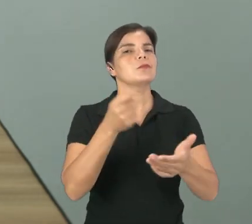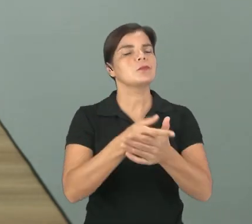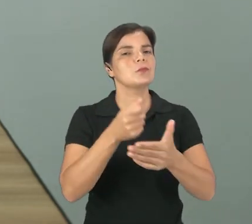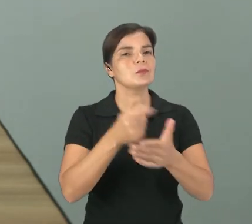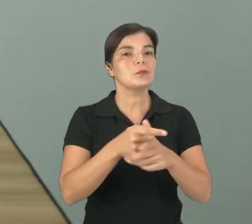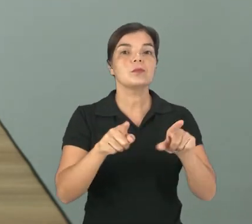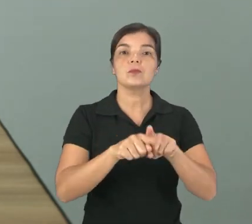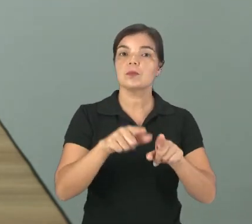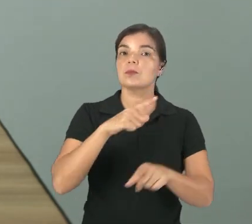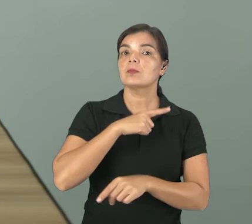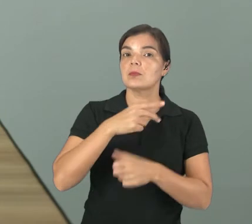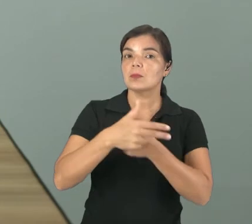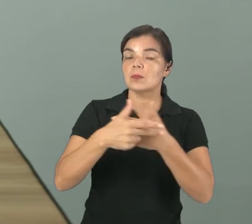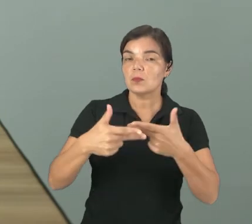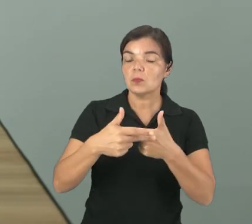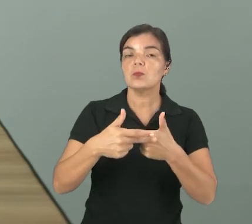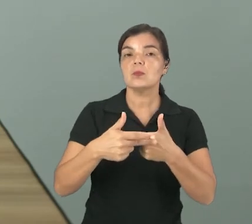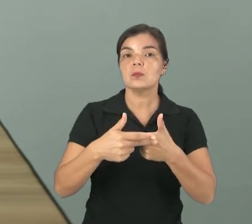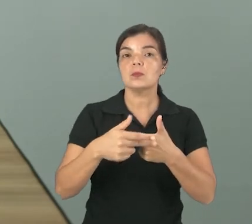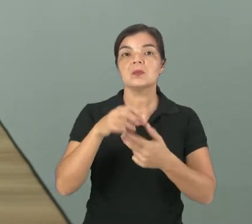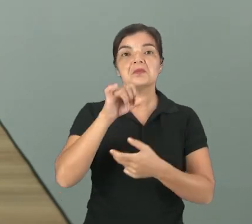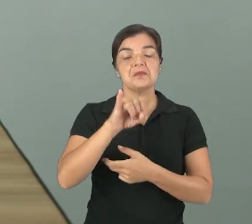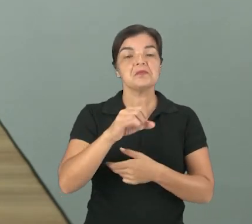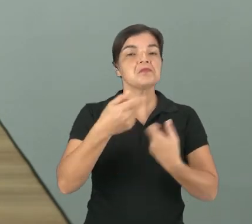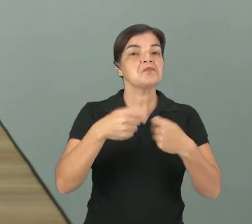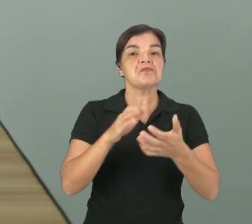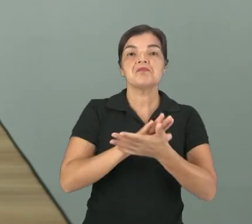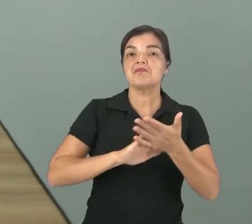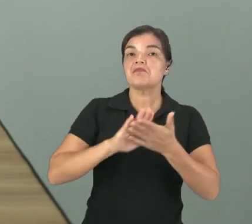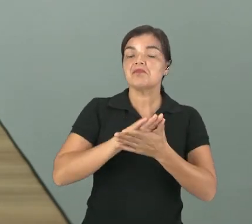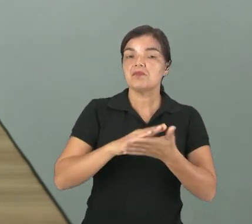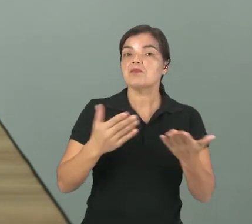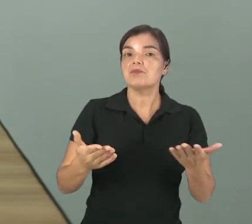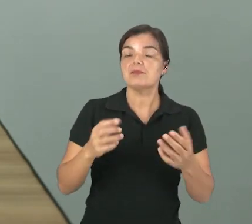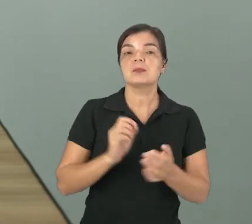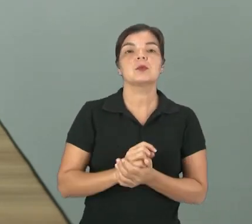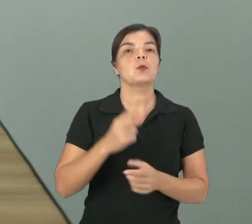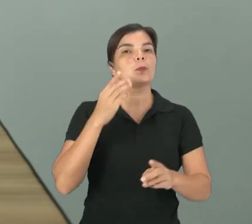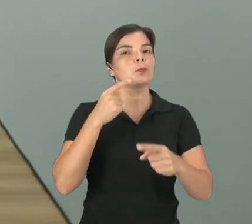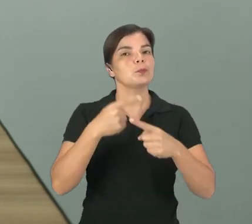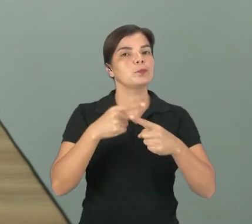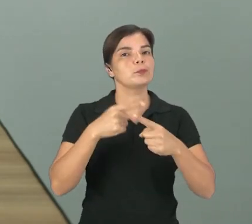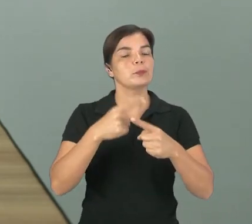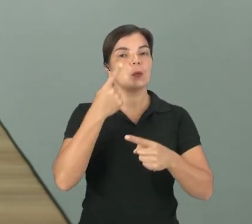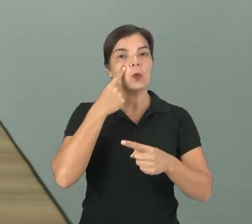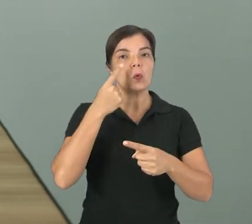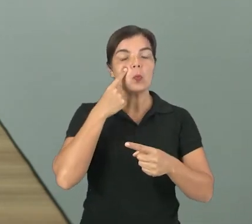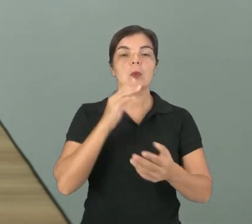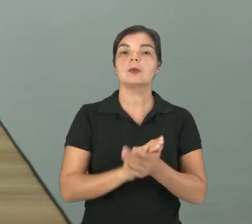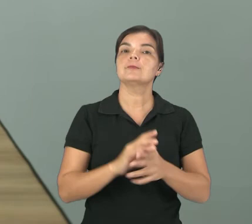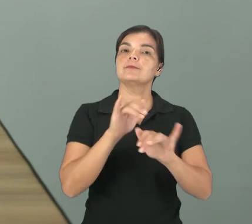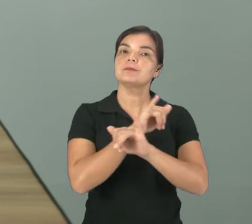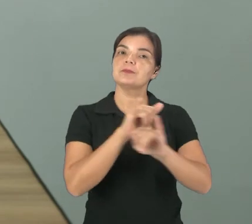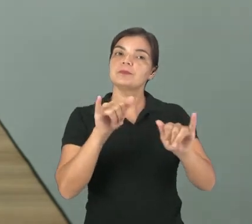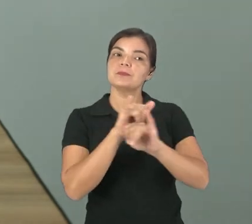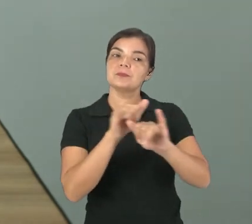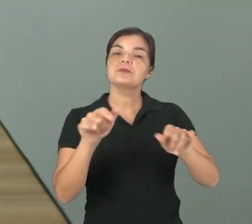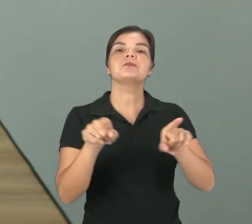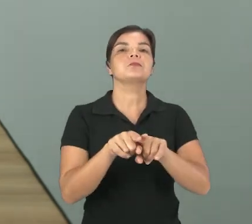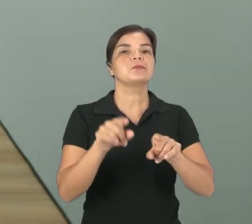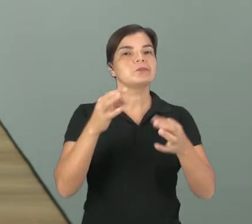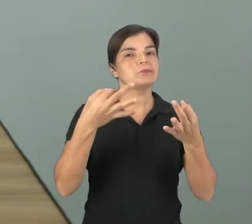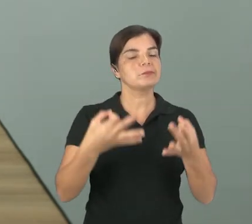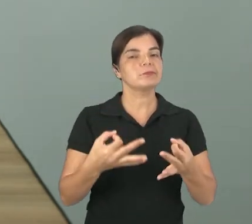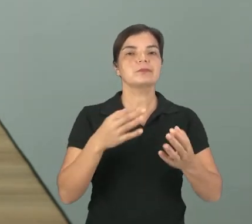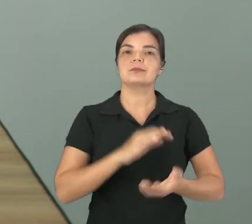consumiu, já adquiriu algo sem estar necessitando de fato, apenas porque foi pego com uma propaganda muito